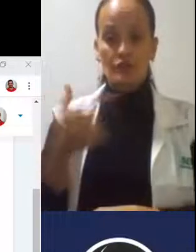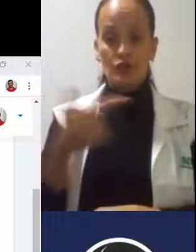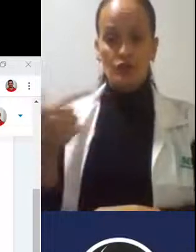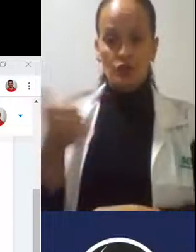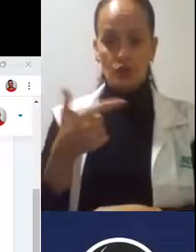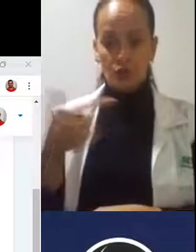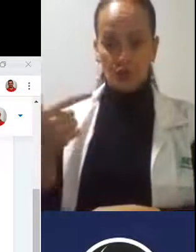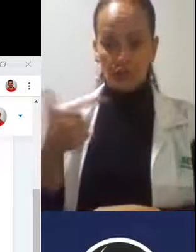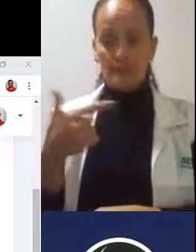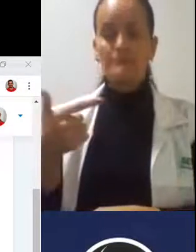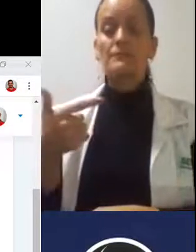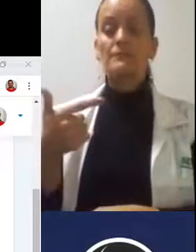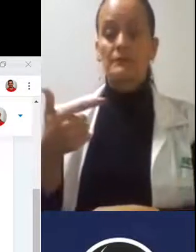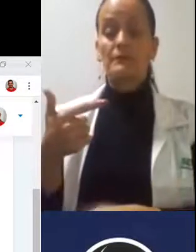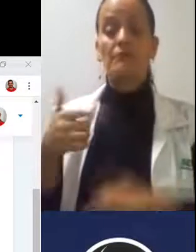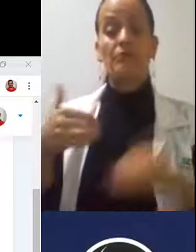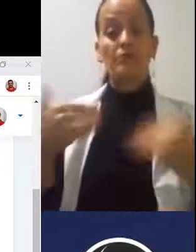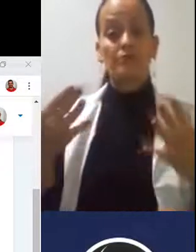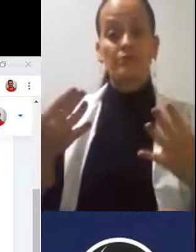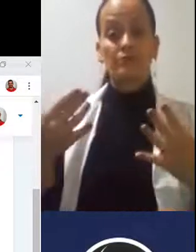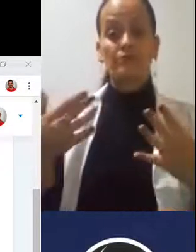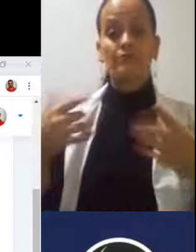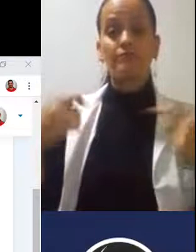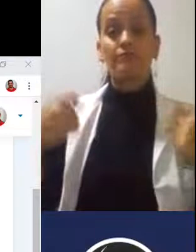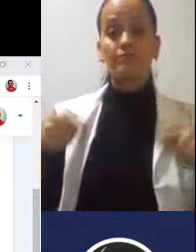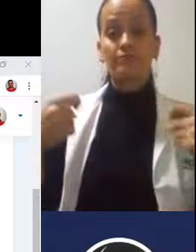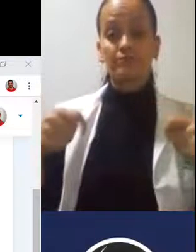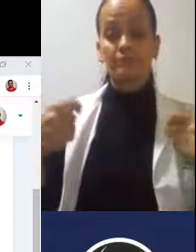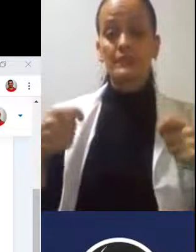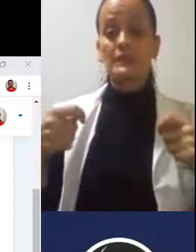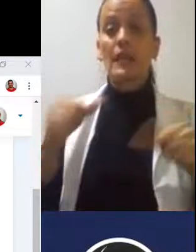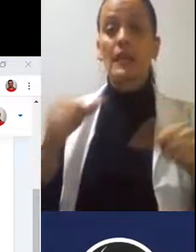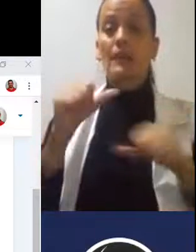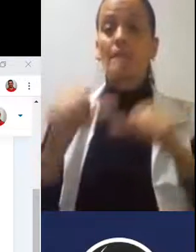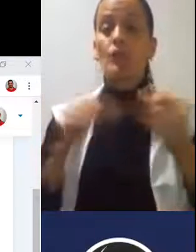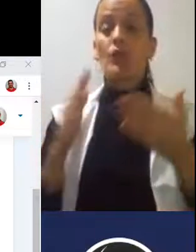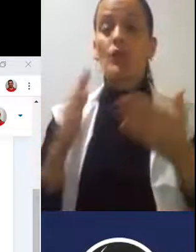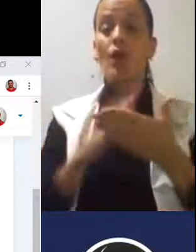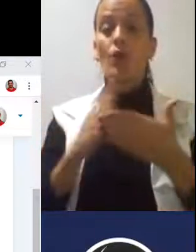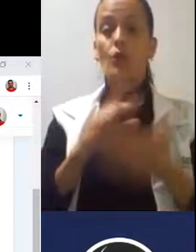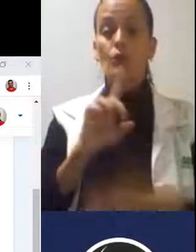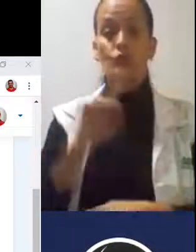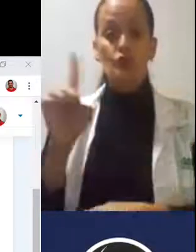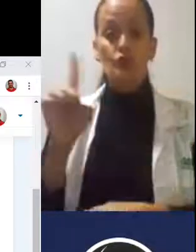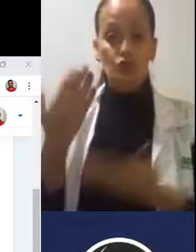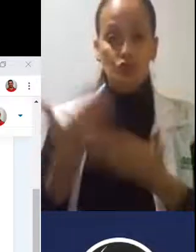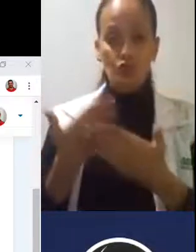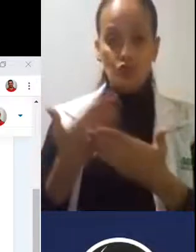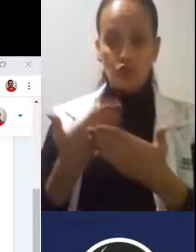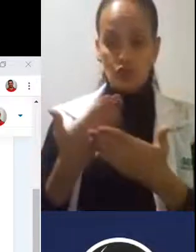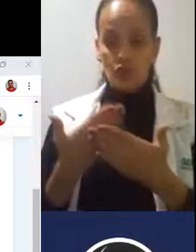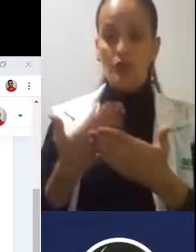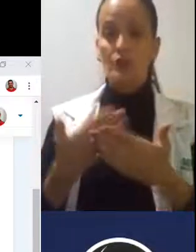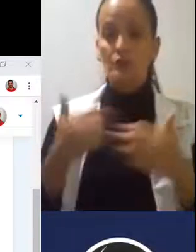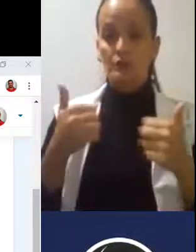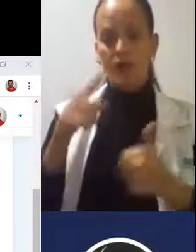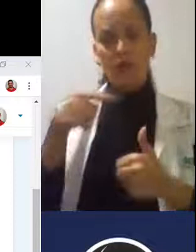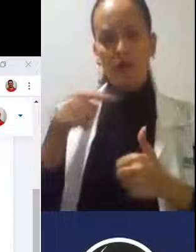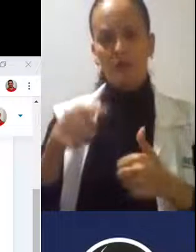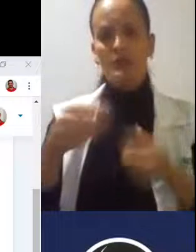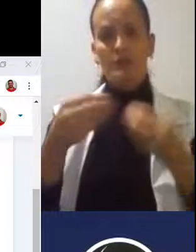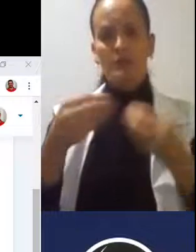engano. Então, a gente vai ter que fazer algumas alterações aí no cronograma, certo? Mas vocês não serão